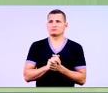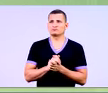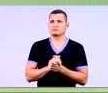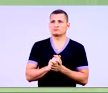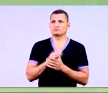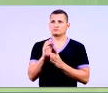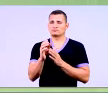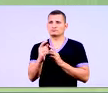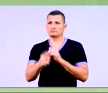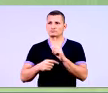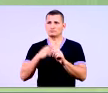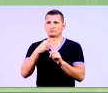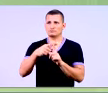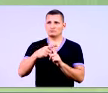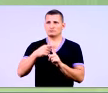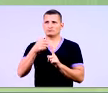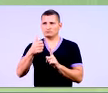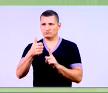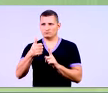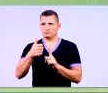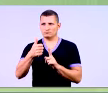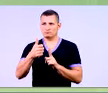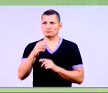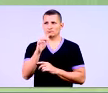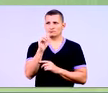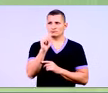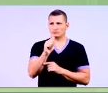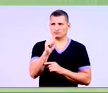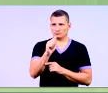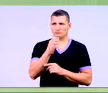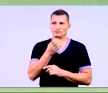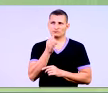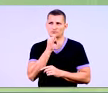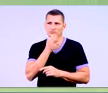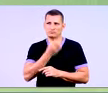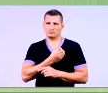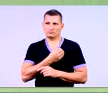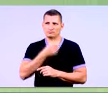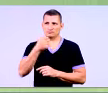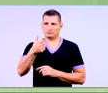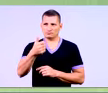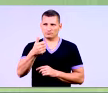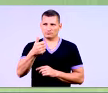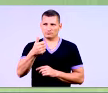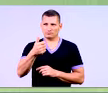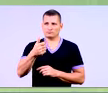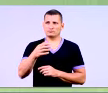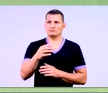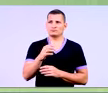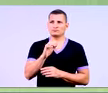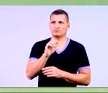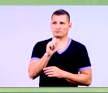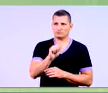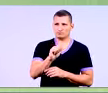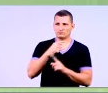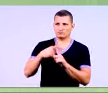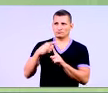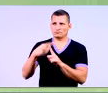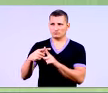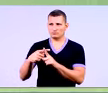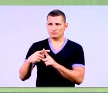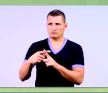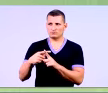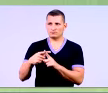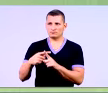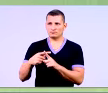anuncio a variável a vale 1 e eu faço a mais mais a minha variável um